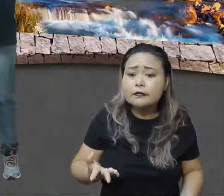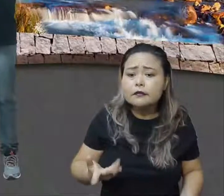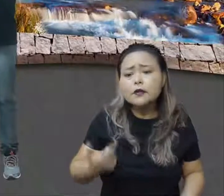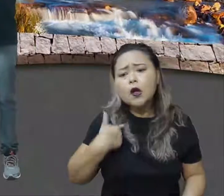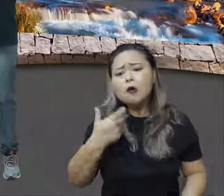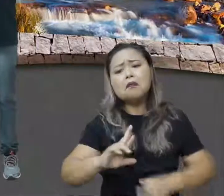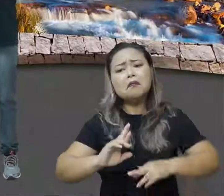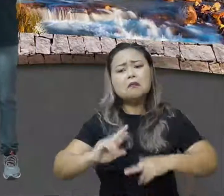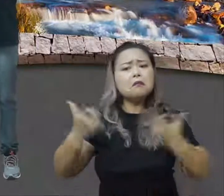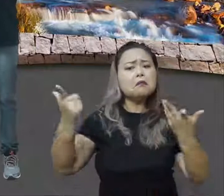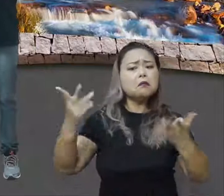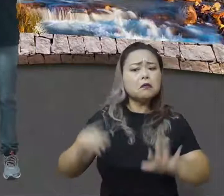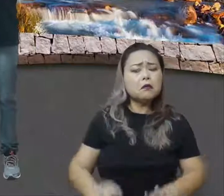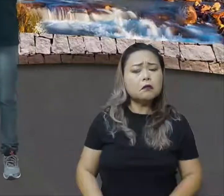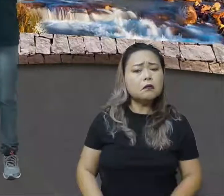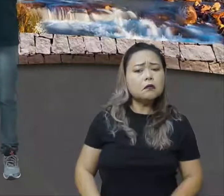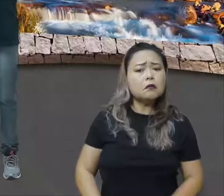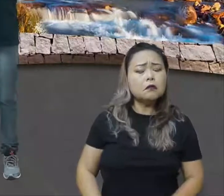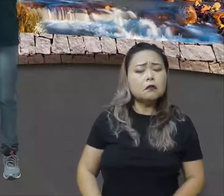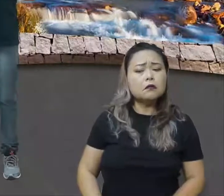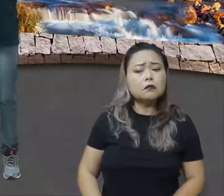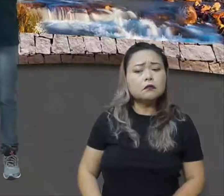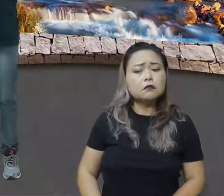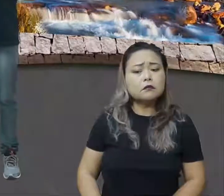Olha como é diferente.